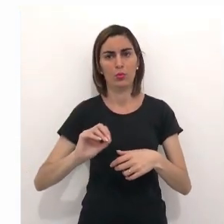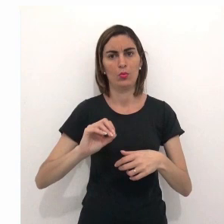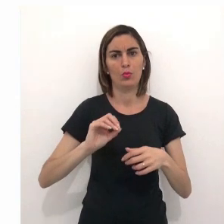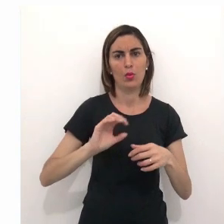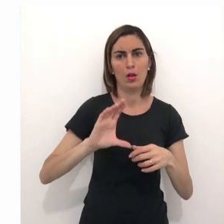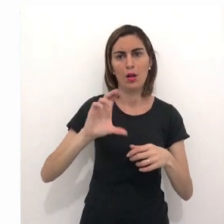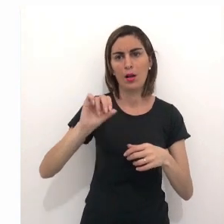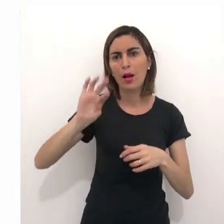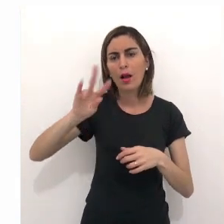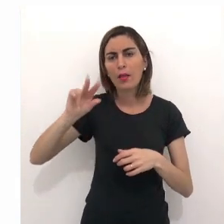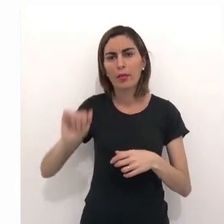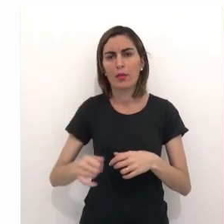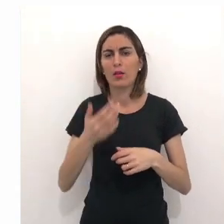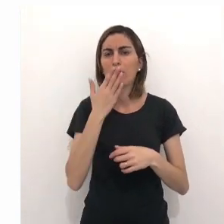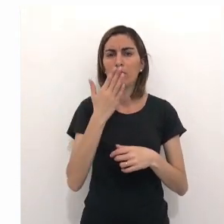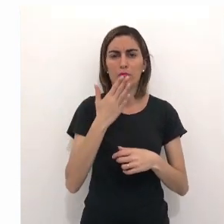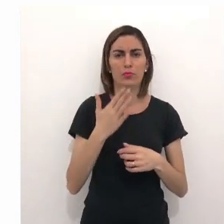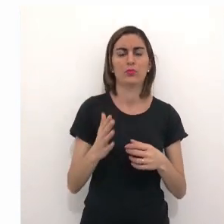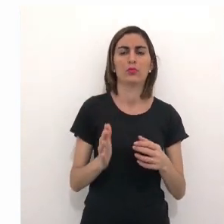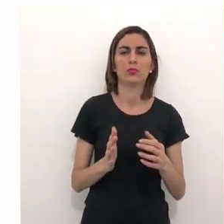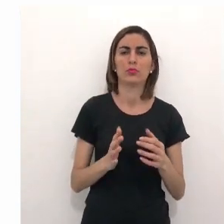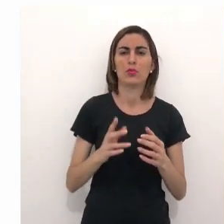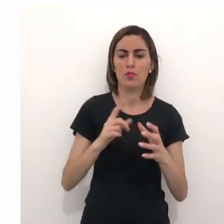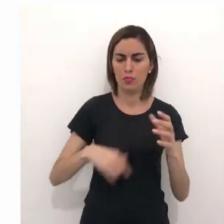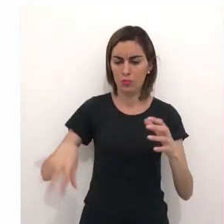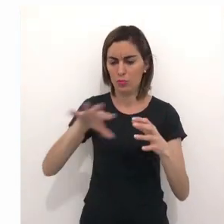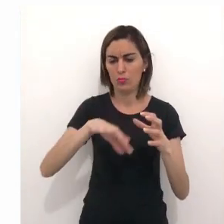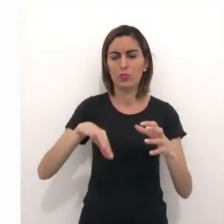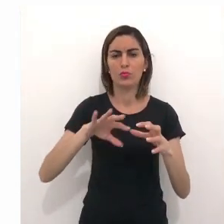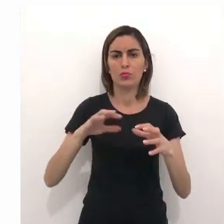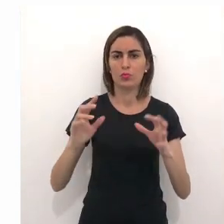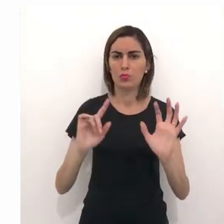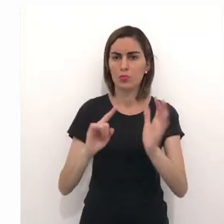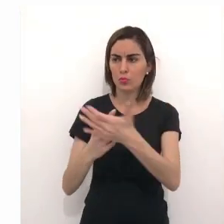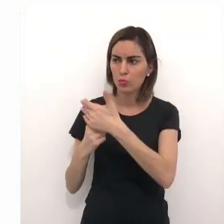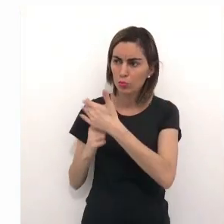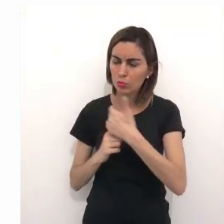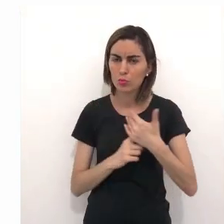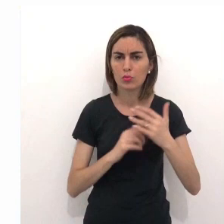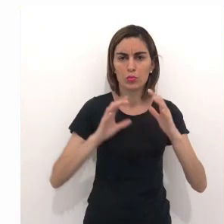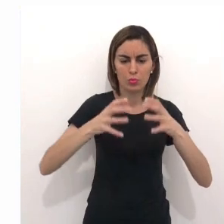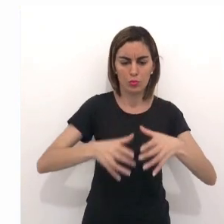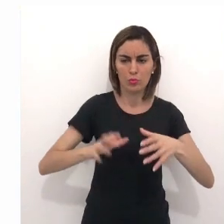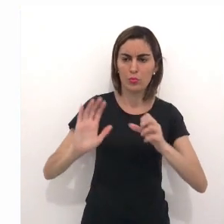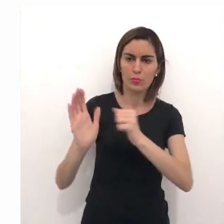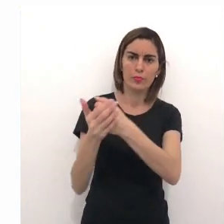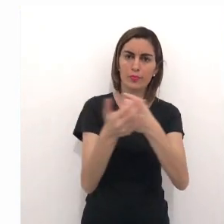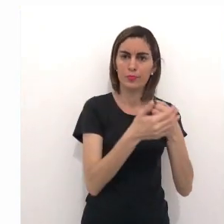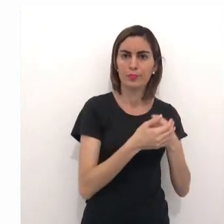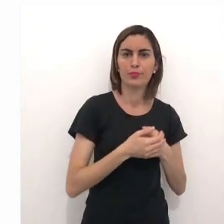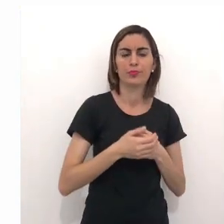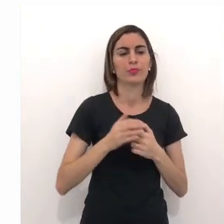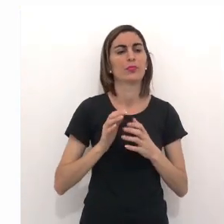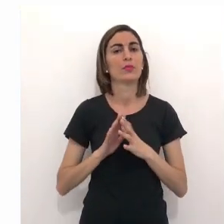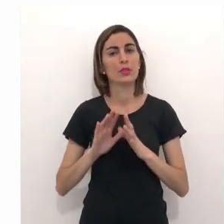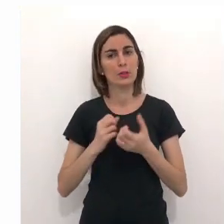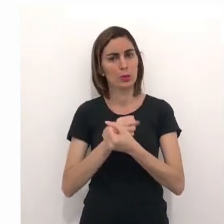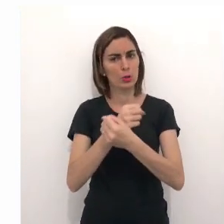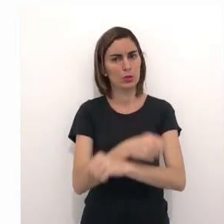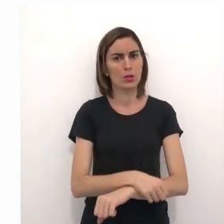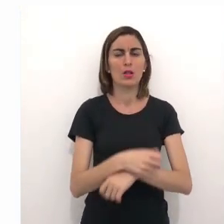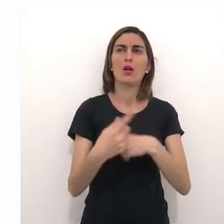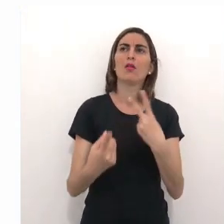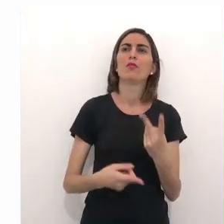e forros que funcionava como refúgio para os ameríndios, escravizados